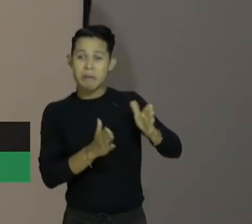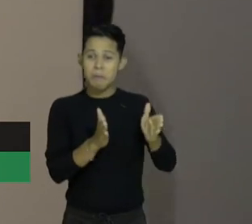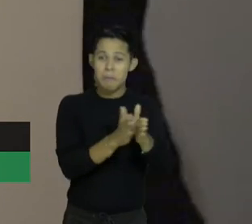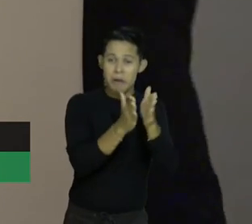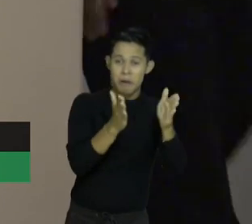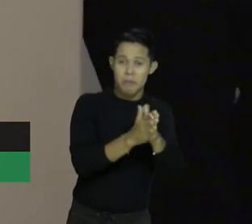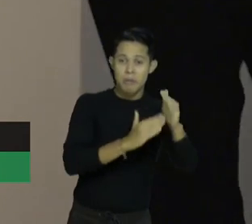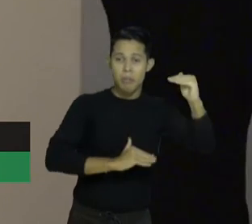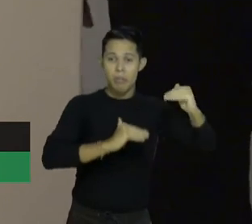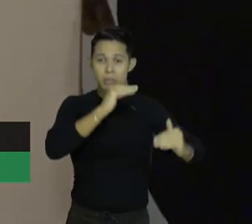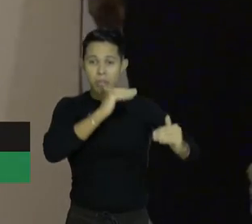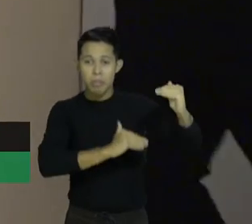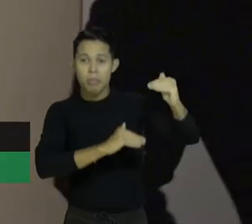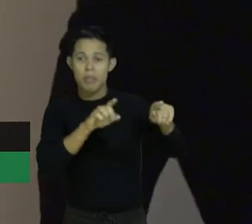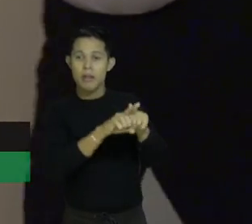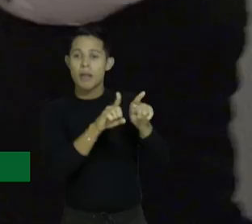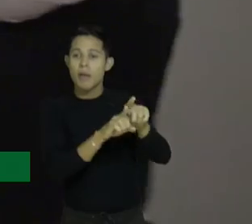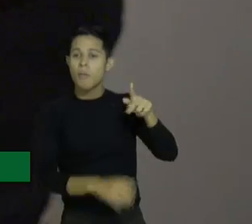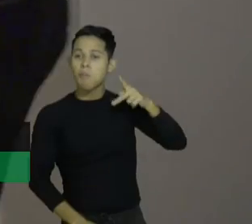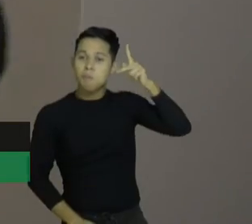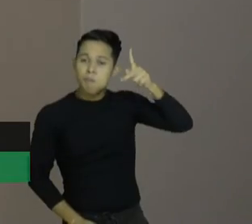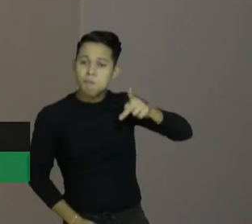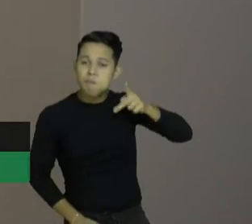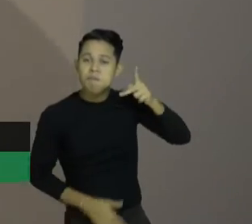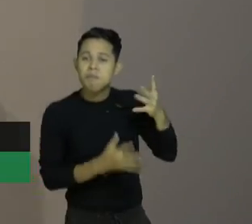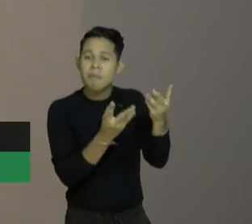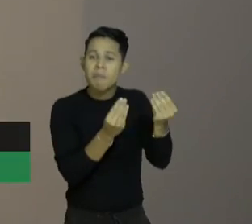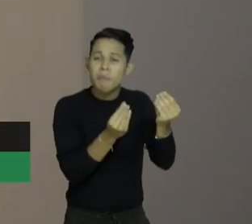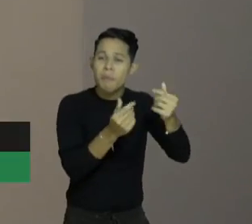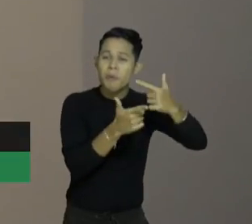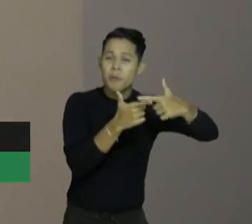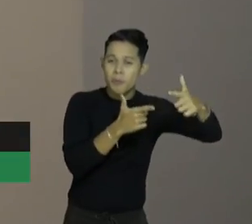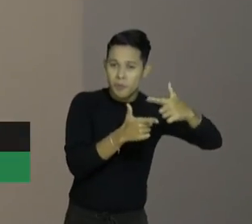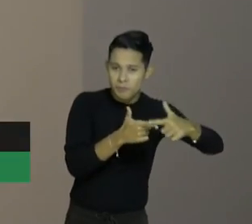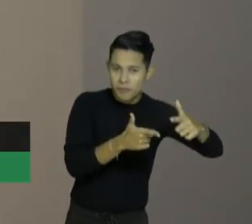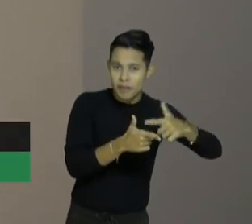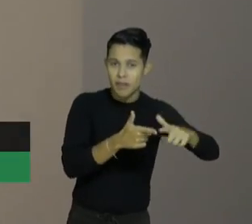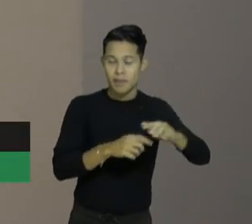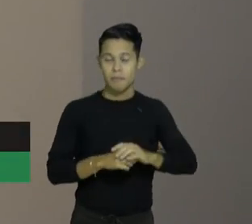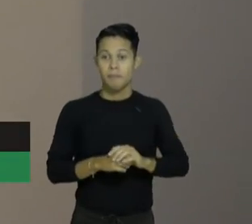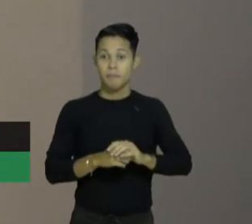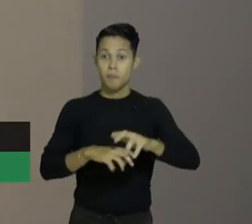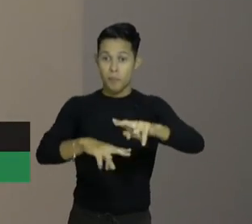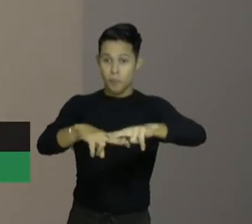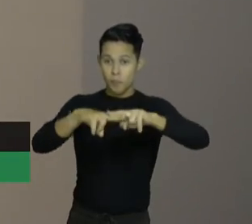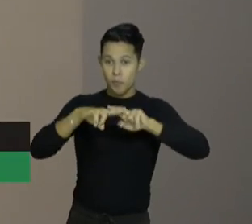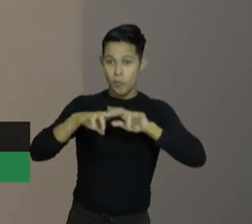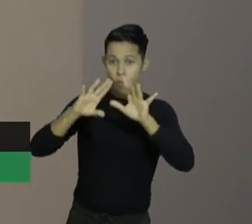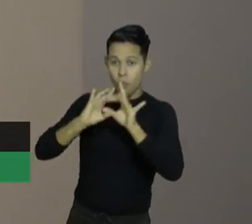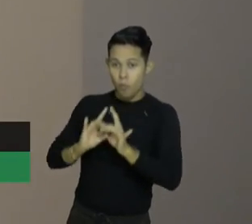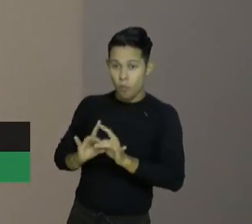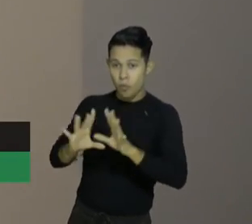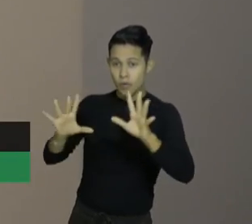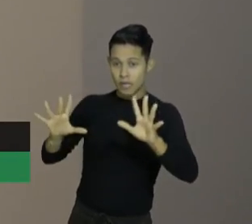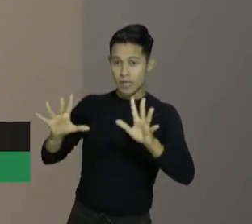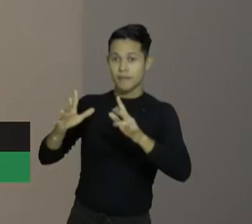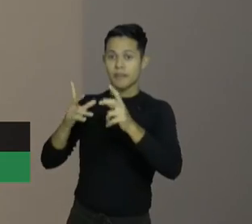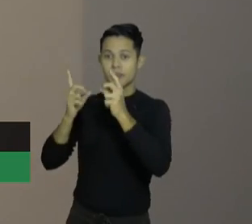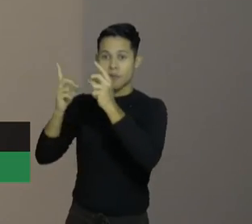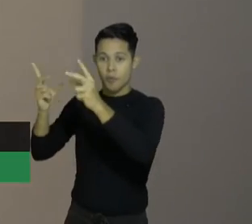fragilidades institucionais o acordo de livre comércio representa portanto uma junção desses dois